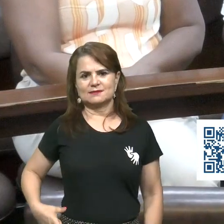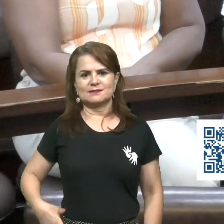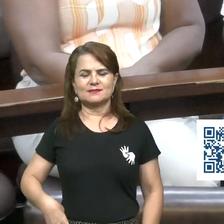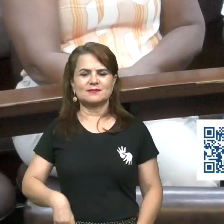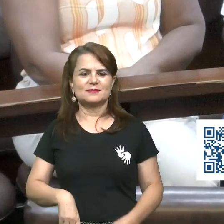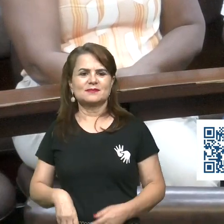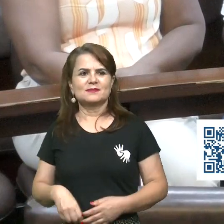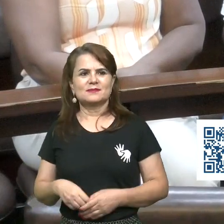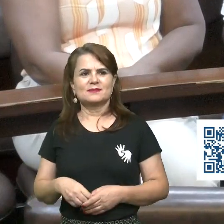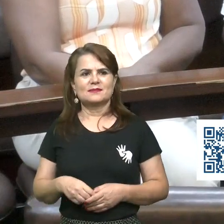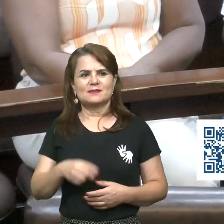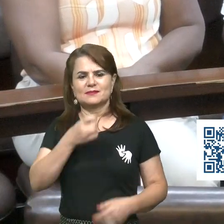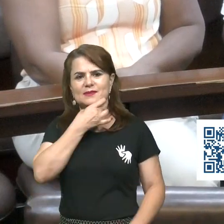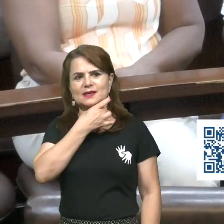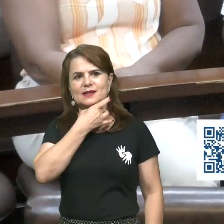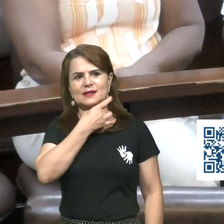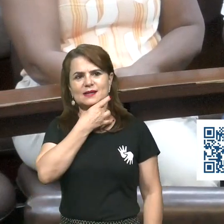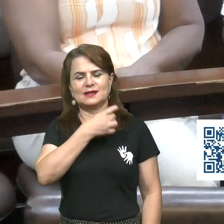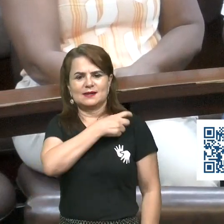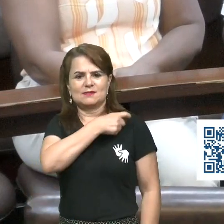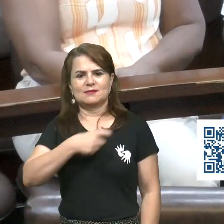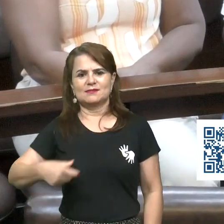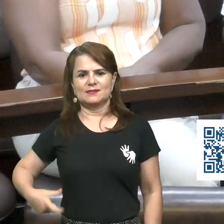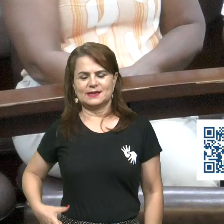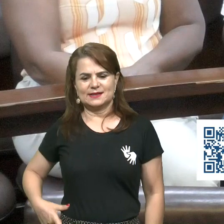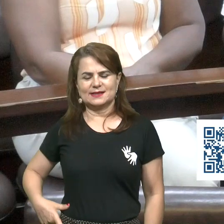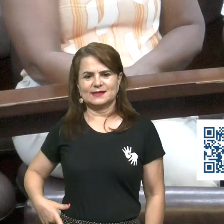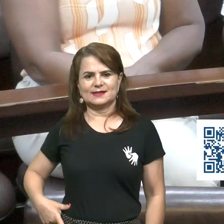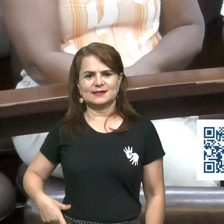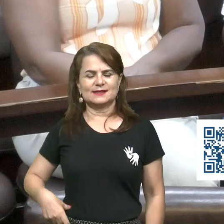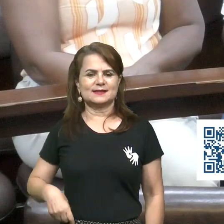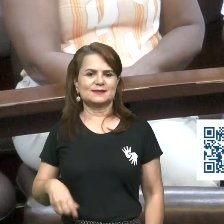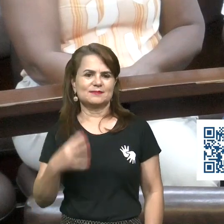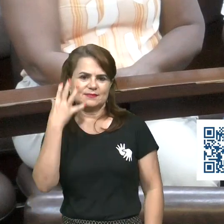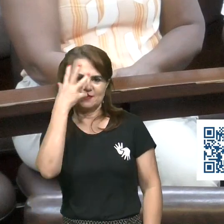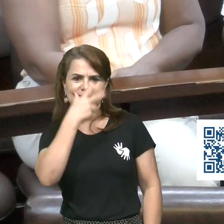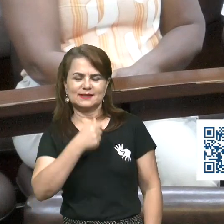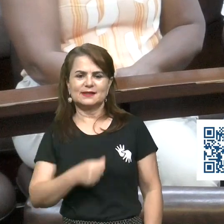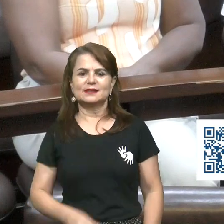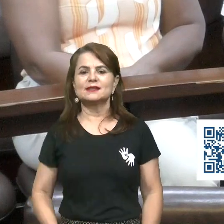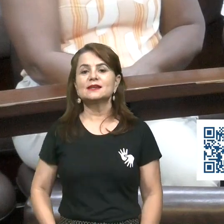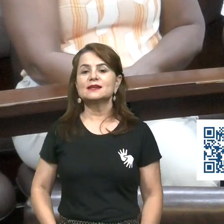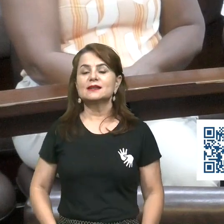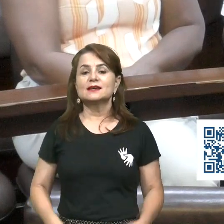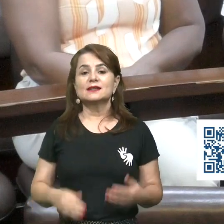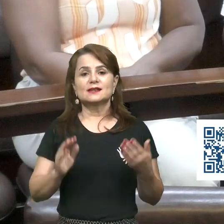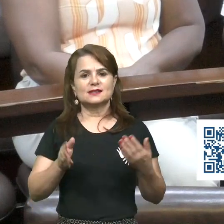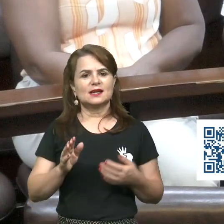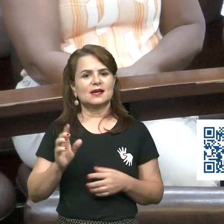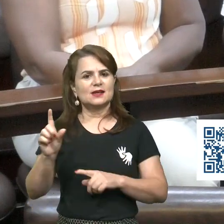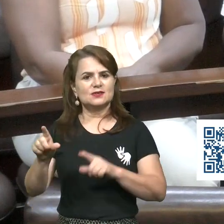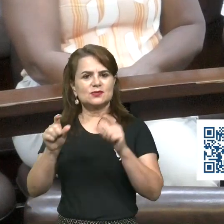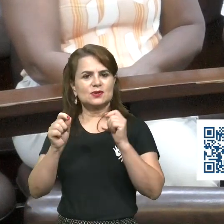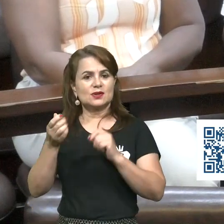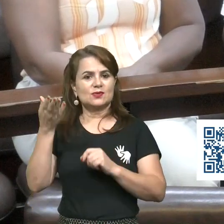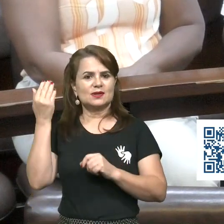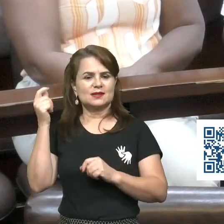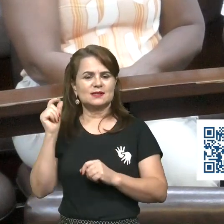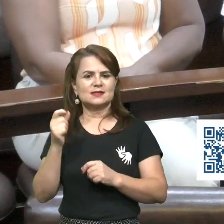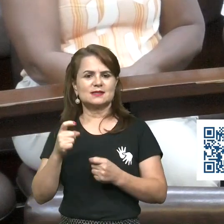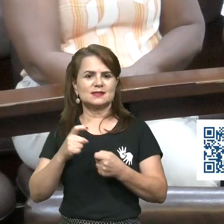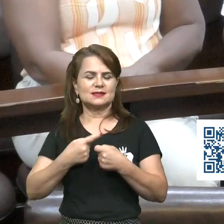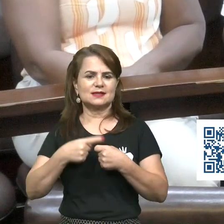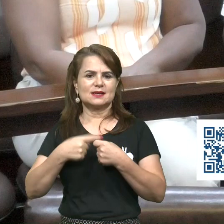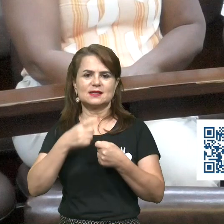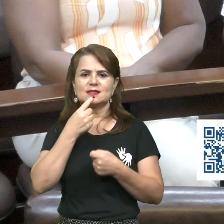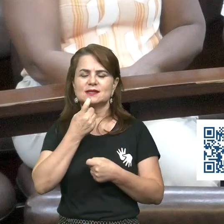Miss Simpatia Marília Fashion Week 2023, classificada em Campinas em janeiro de 2023 para participar do concurso de Miss São Paulo